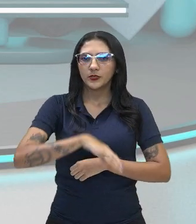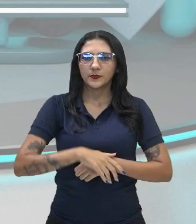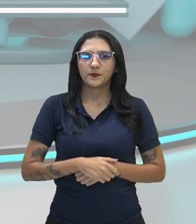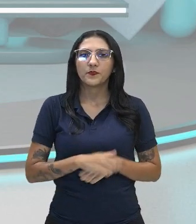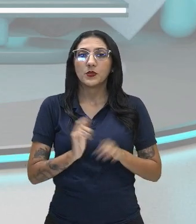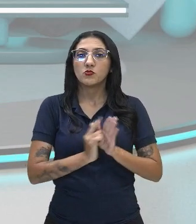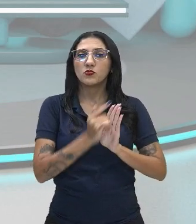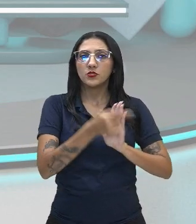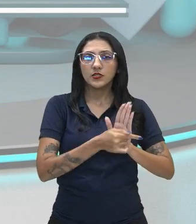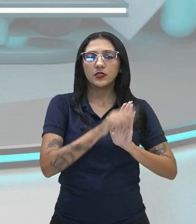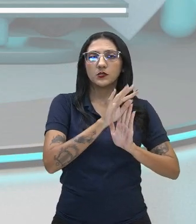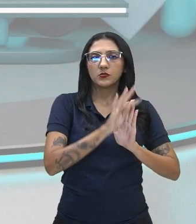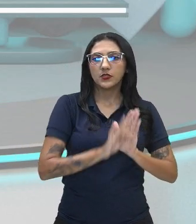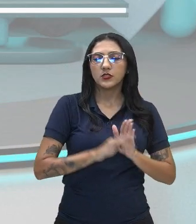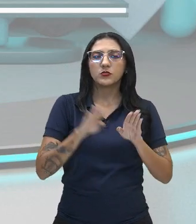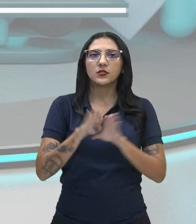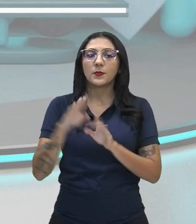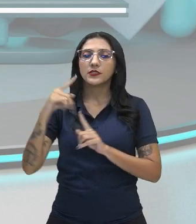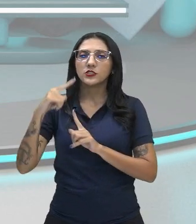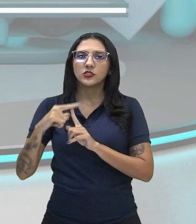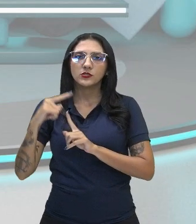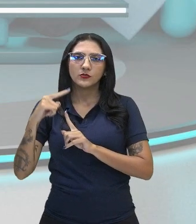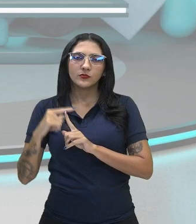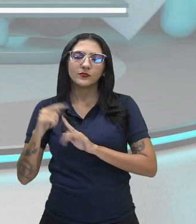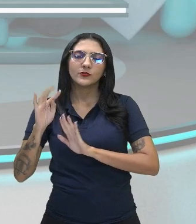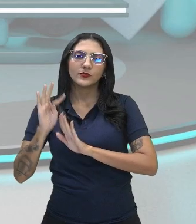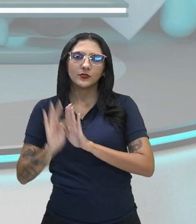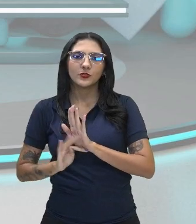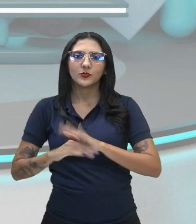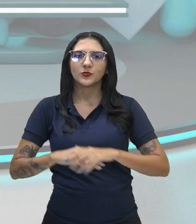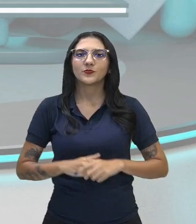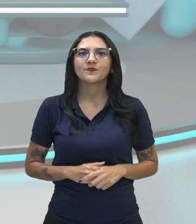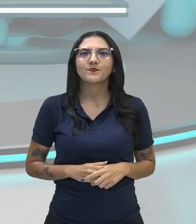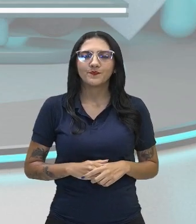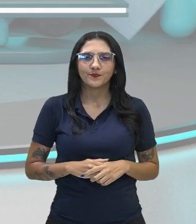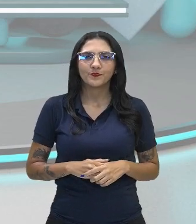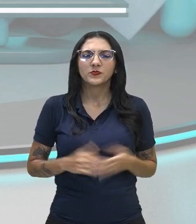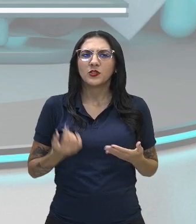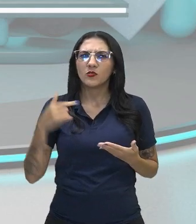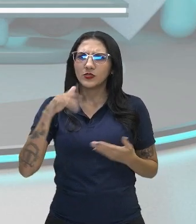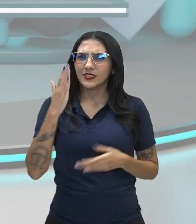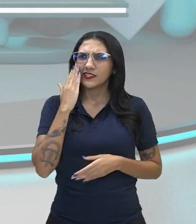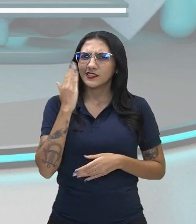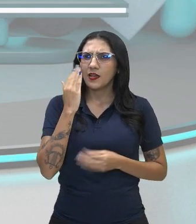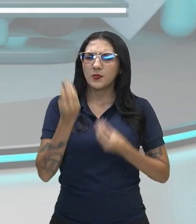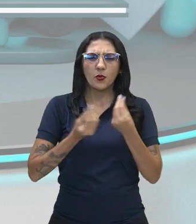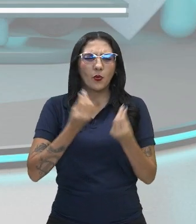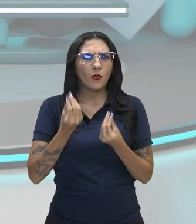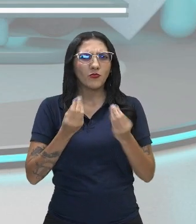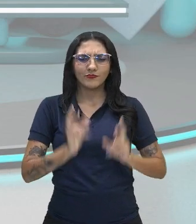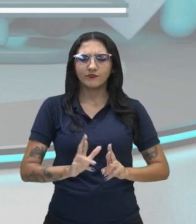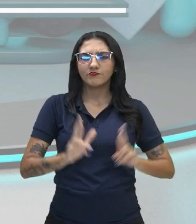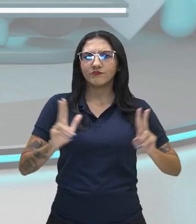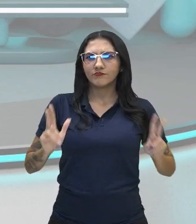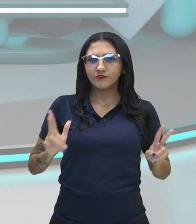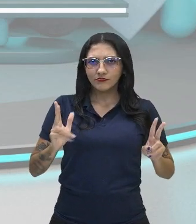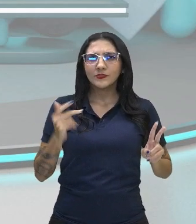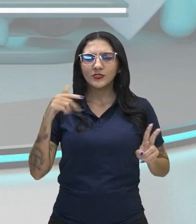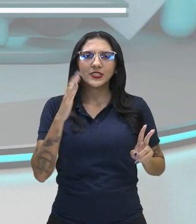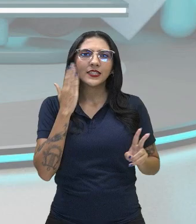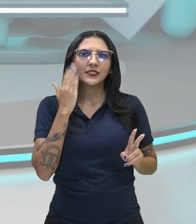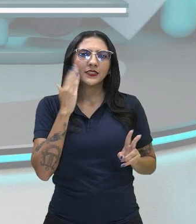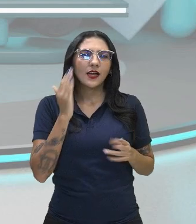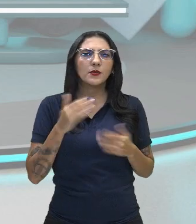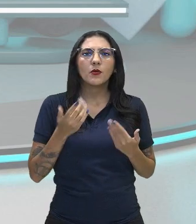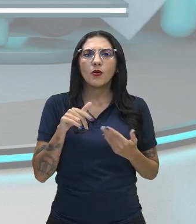gêneros textuais e os tipos textuais. Você sabe diferenciá-los? Você sabe para que